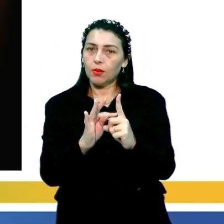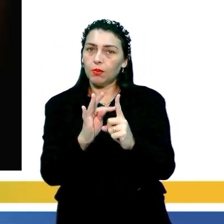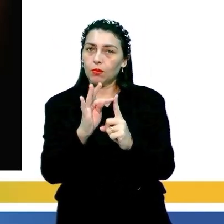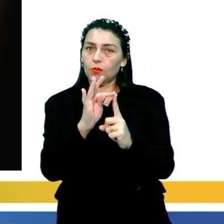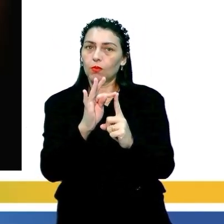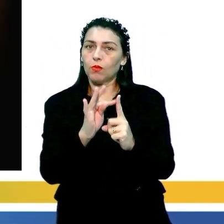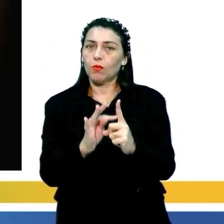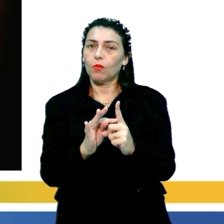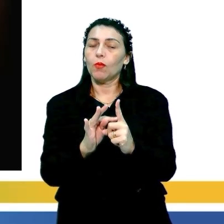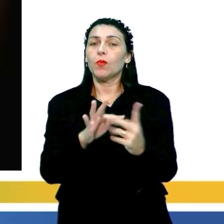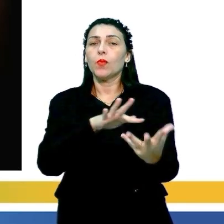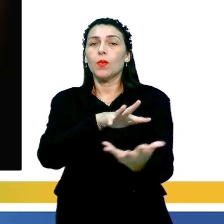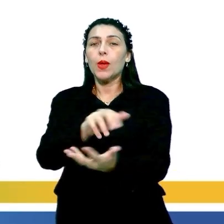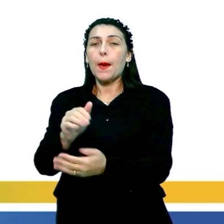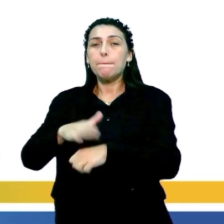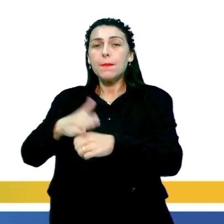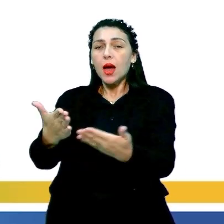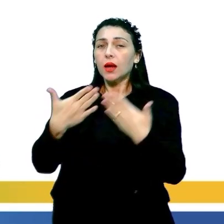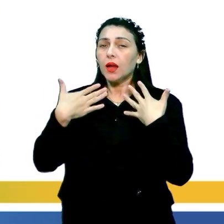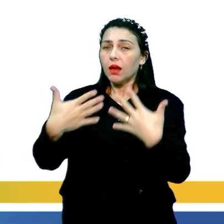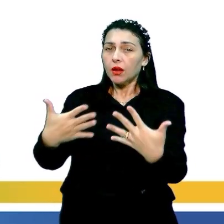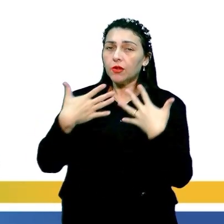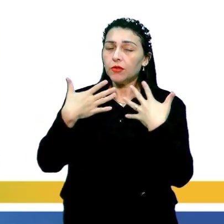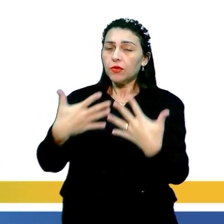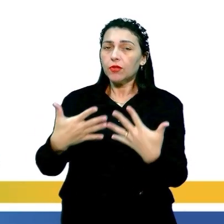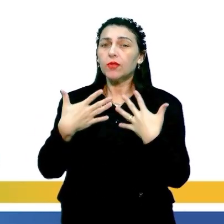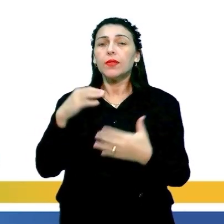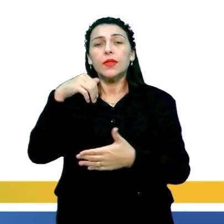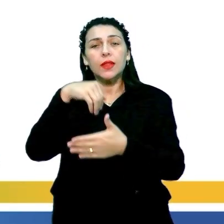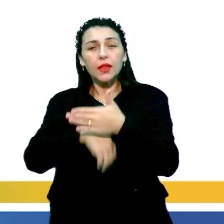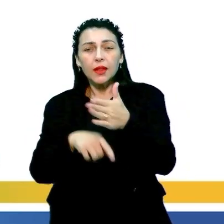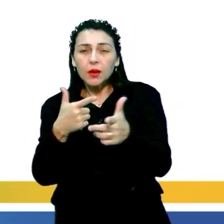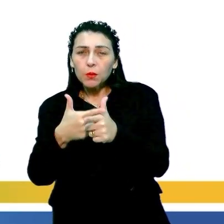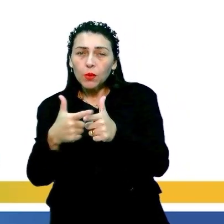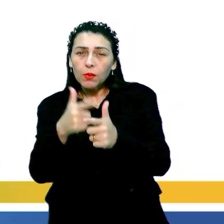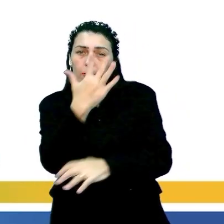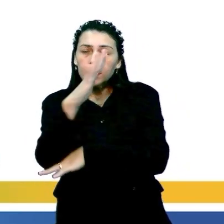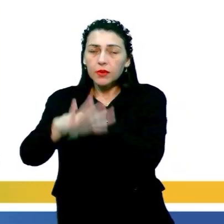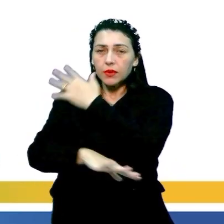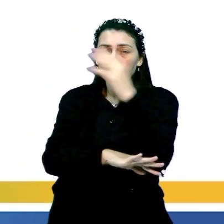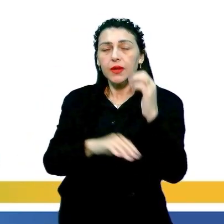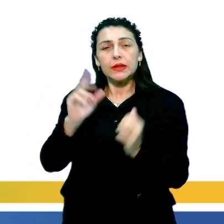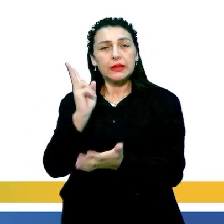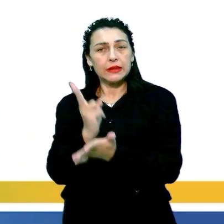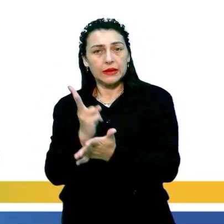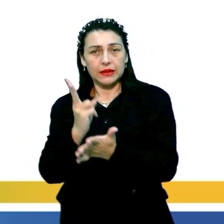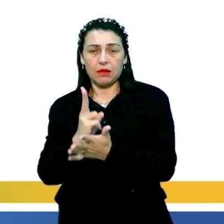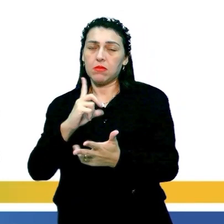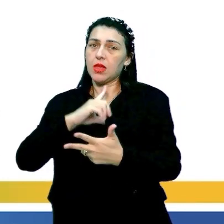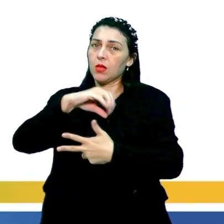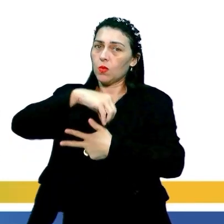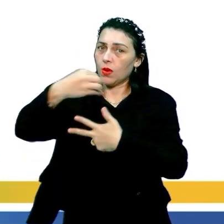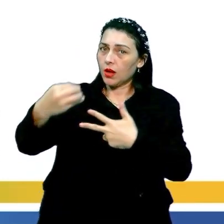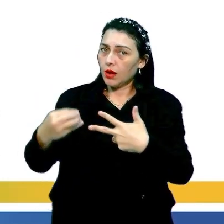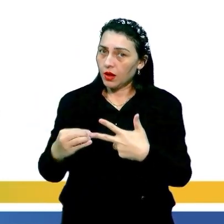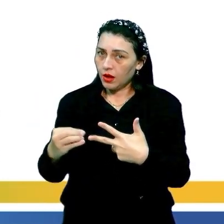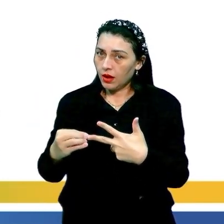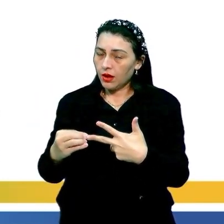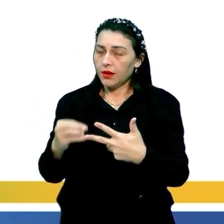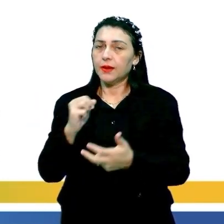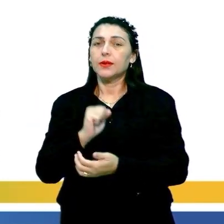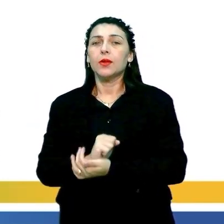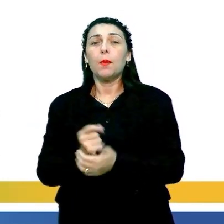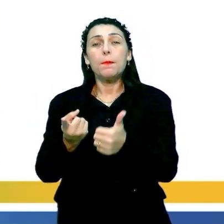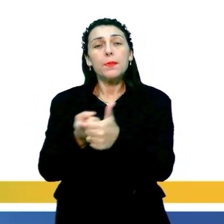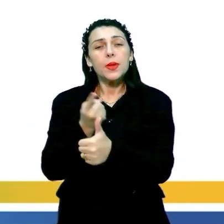quente, não é? Dentre essas questões ambientais, esses problemas ambientais que sempre caem no Enem, que são recorrentes,